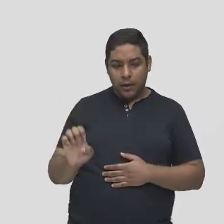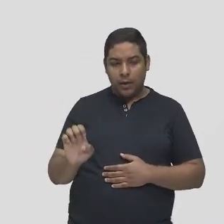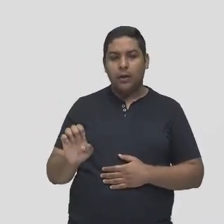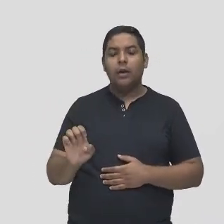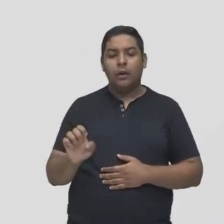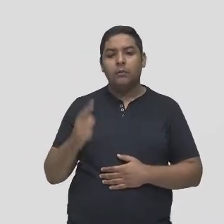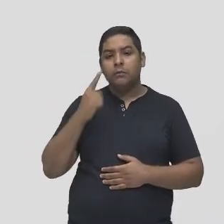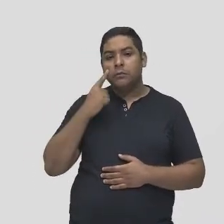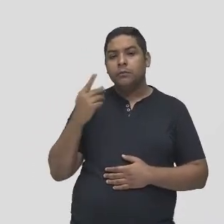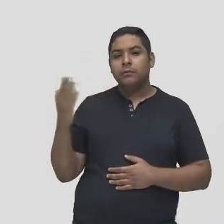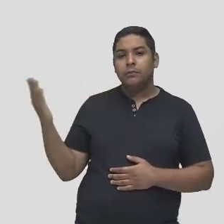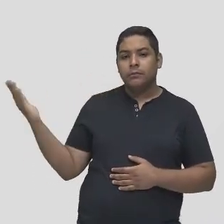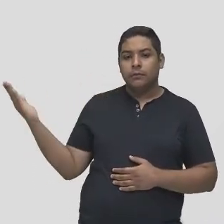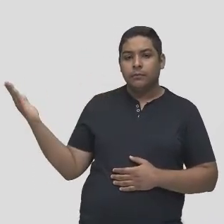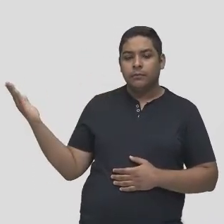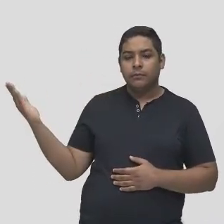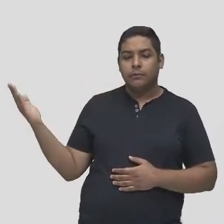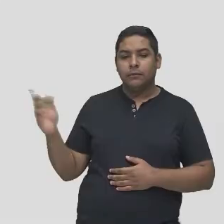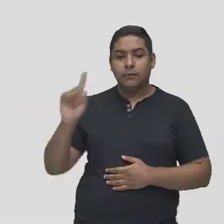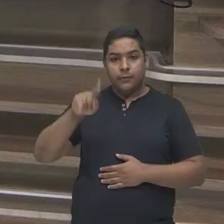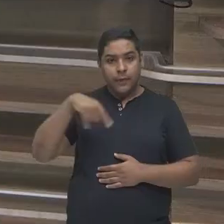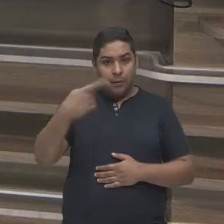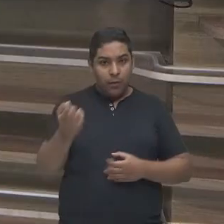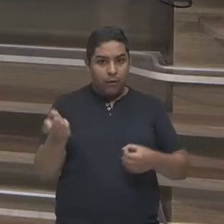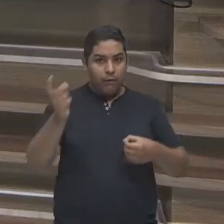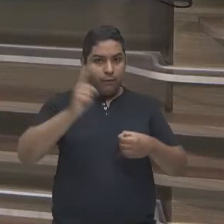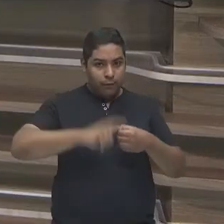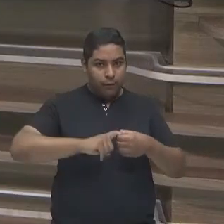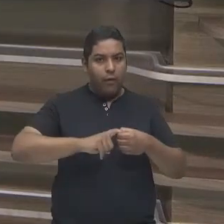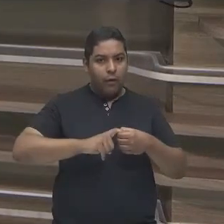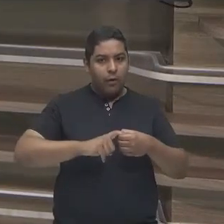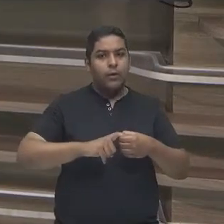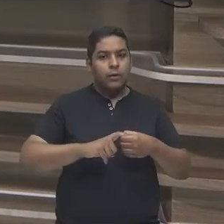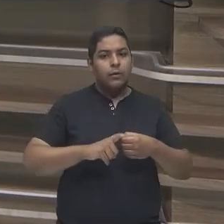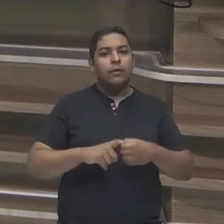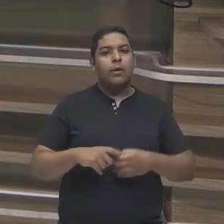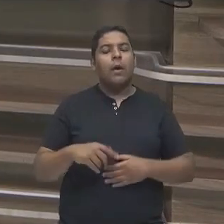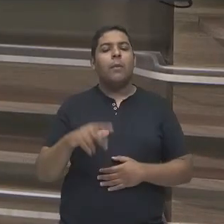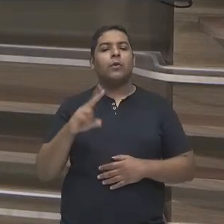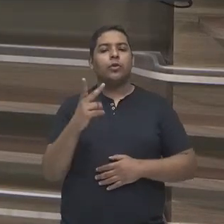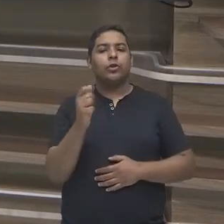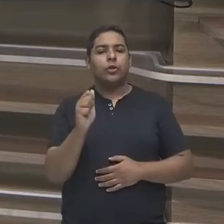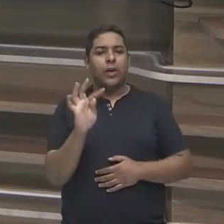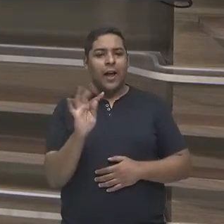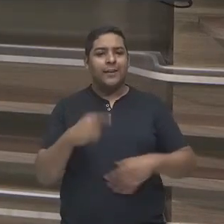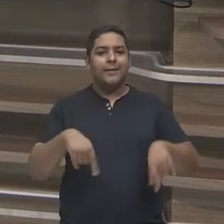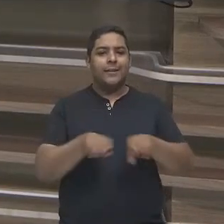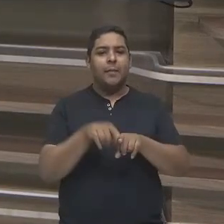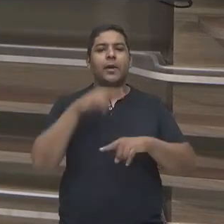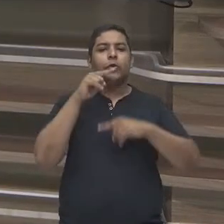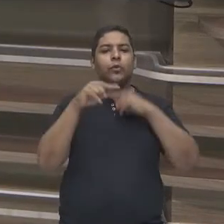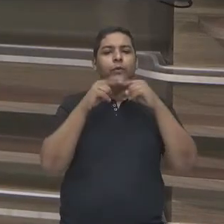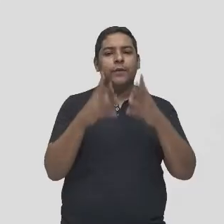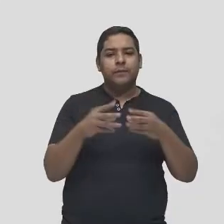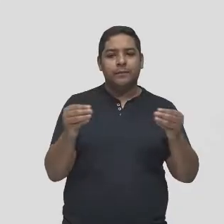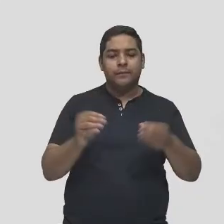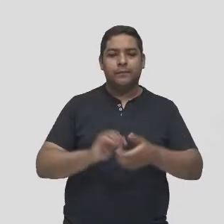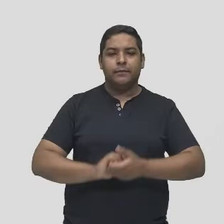pontos indicados na questão. Daqui a pouco eu volto, mas qualquer coisa, podem ir ao chat que a gente pode tirar dúvida de vocês a qualquer momento.